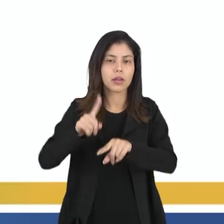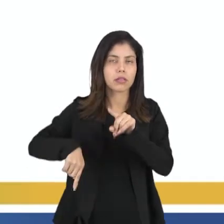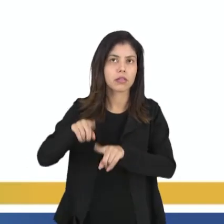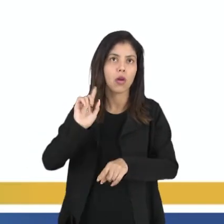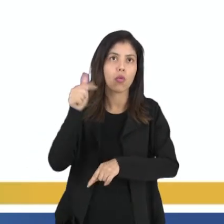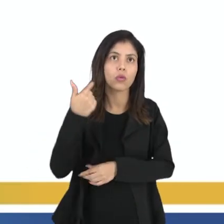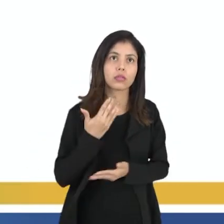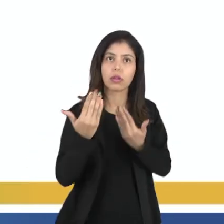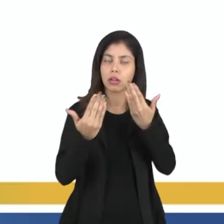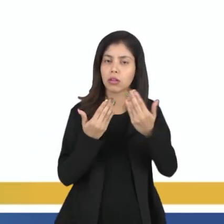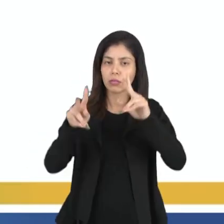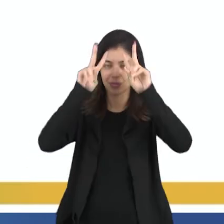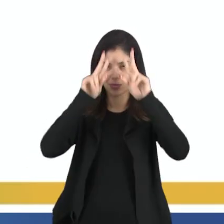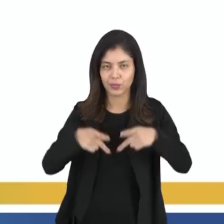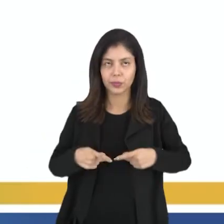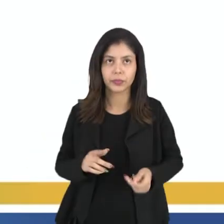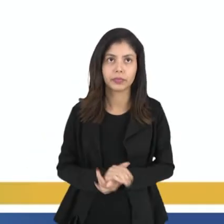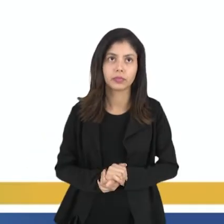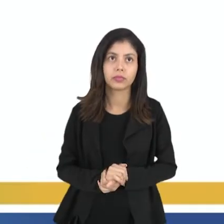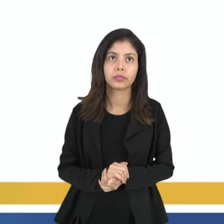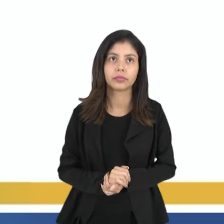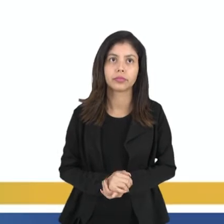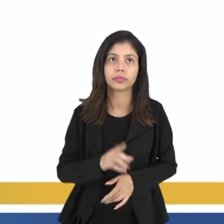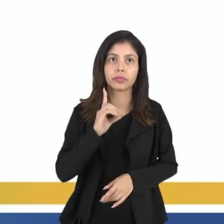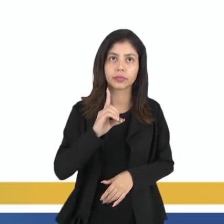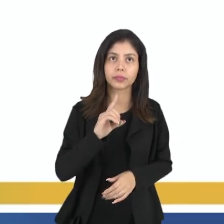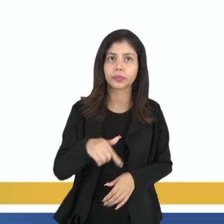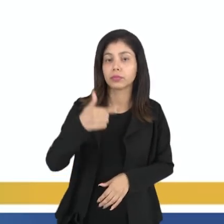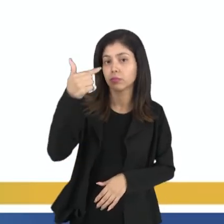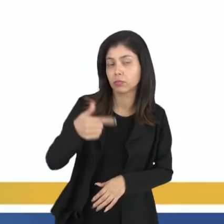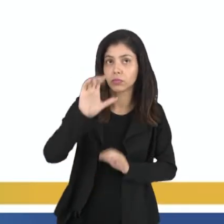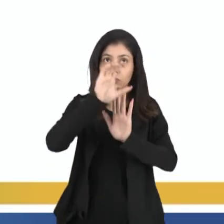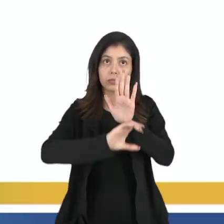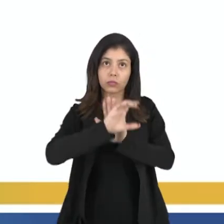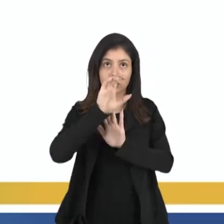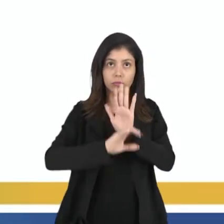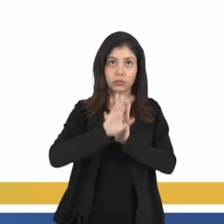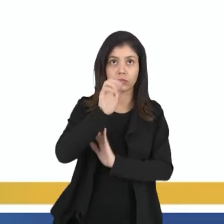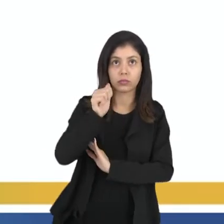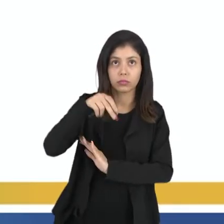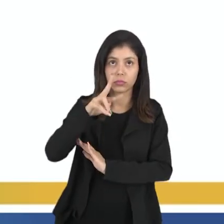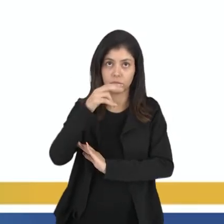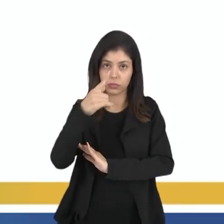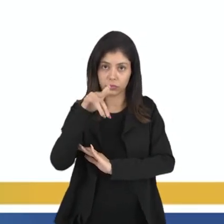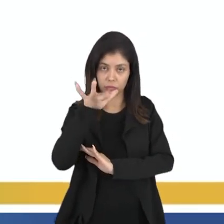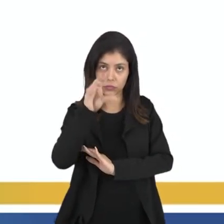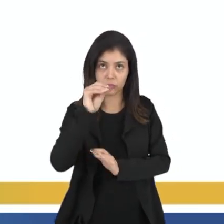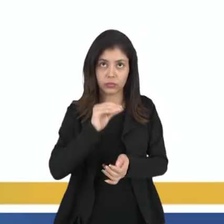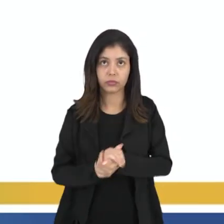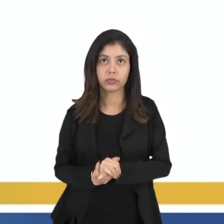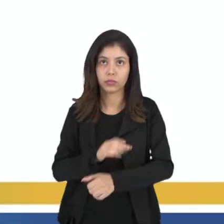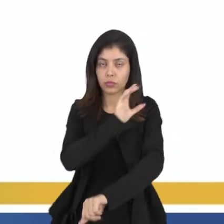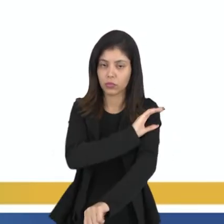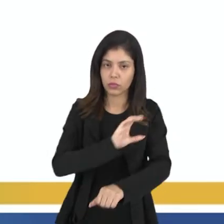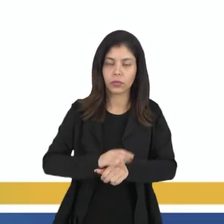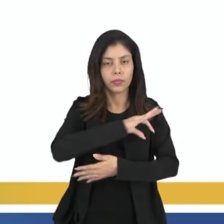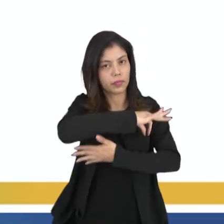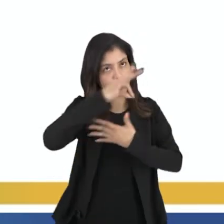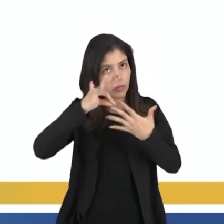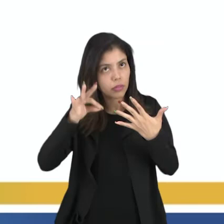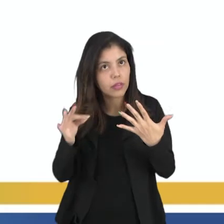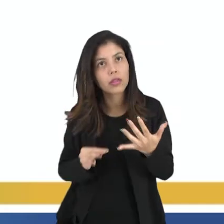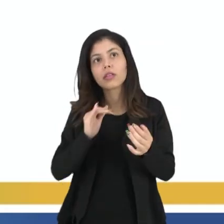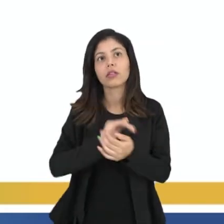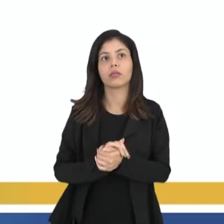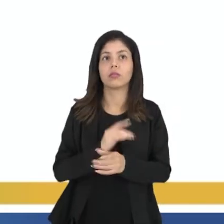entre outras relações humanas. Alternativa D. Segundo o conceito antropológico,